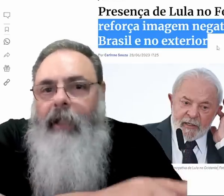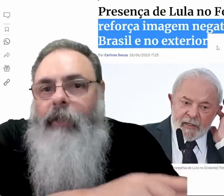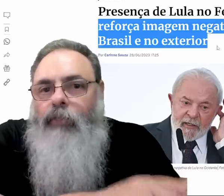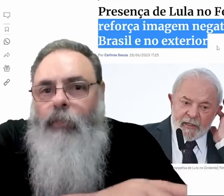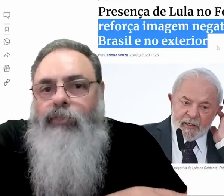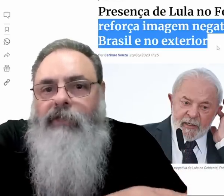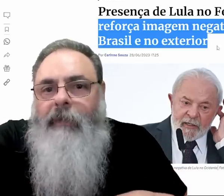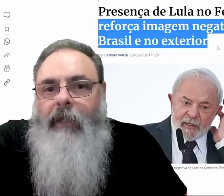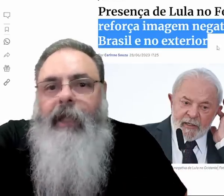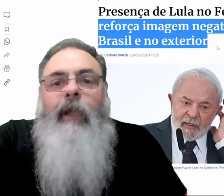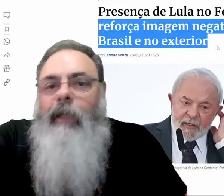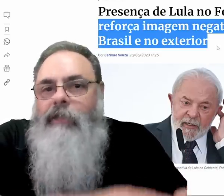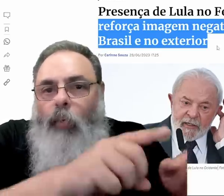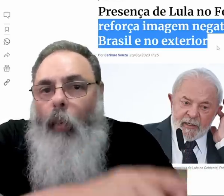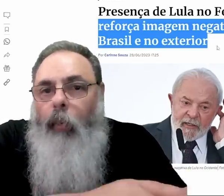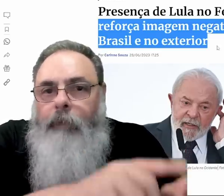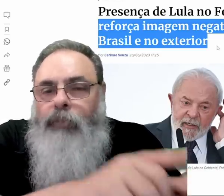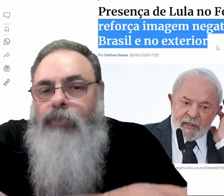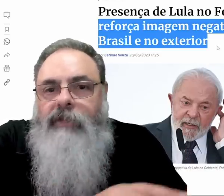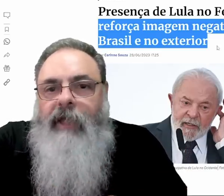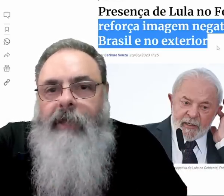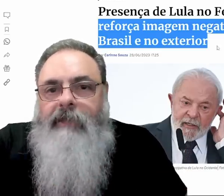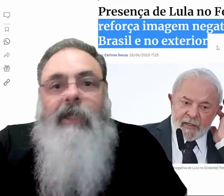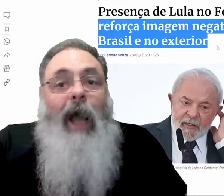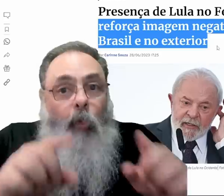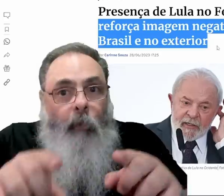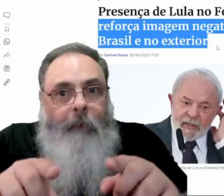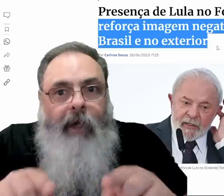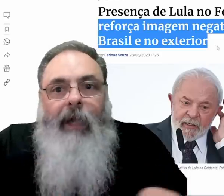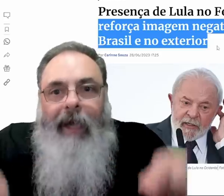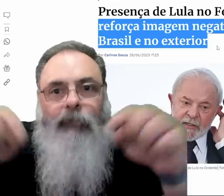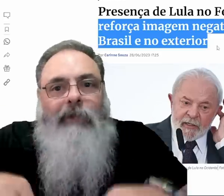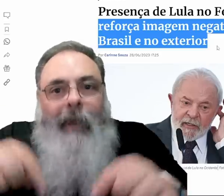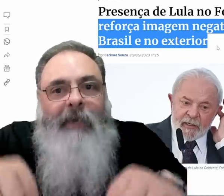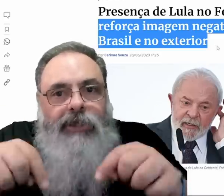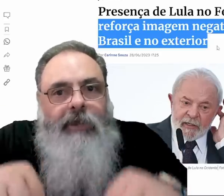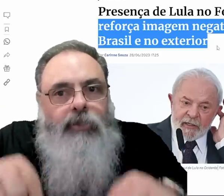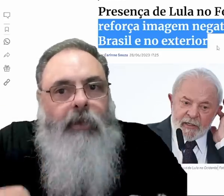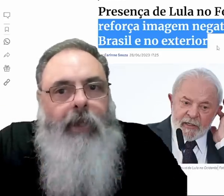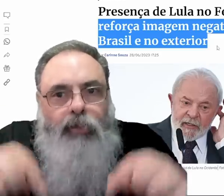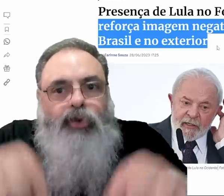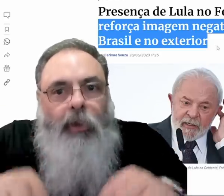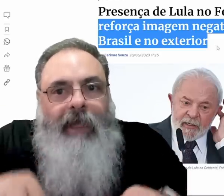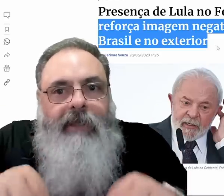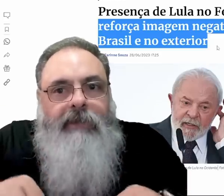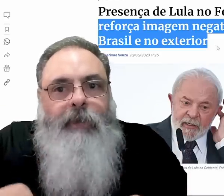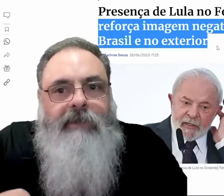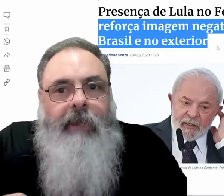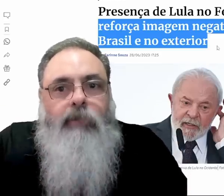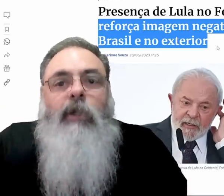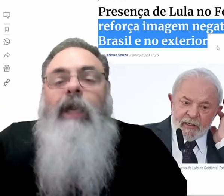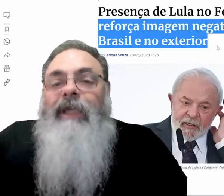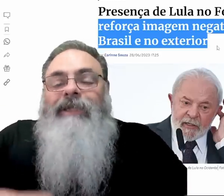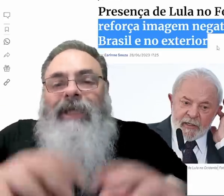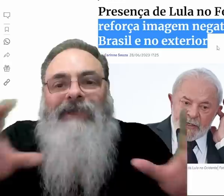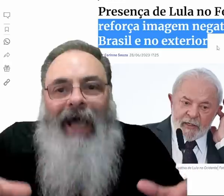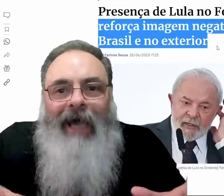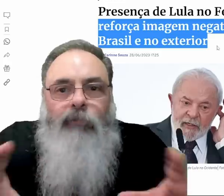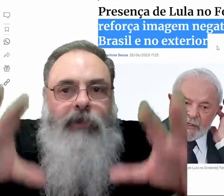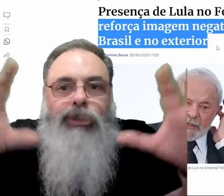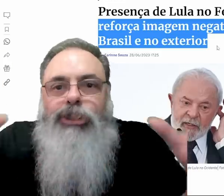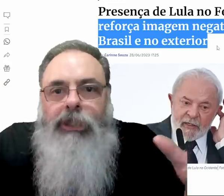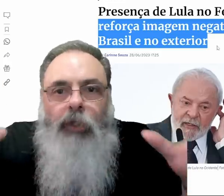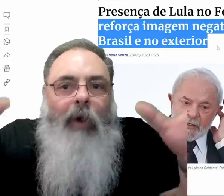porcaria que todo mundo sabe que ele é esse corrupto socialista a culpa é da mídia nacional dos jornalistas brasileiros que